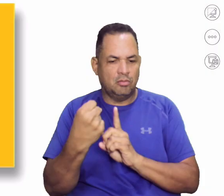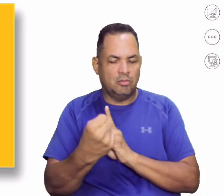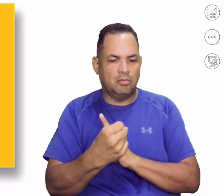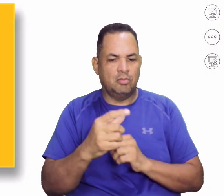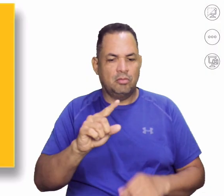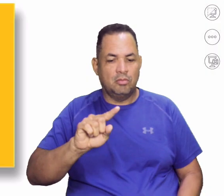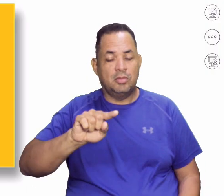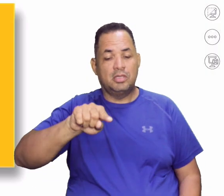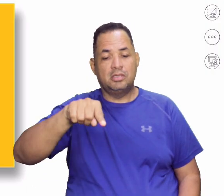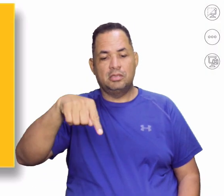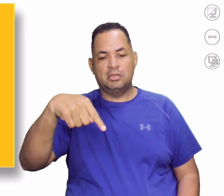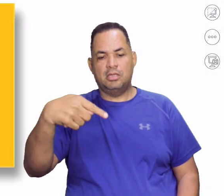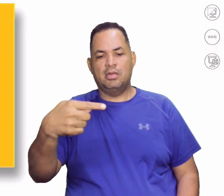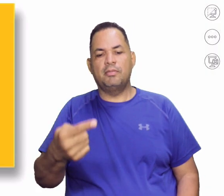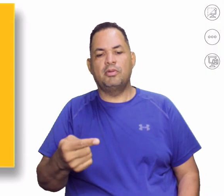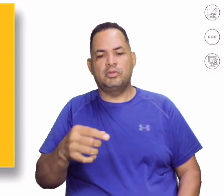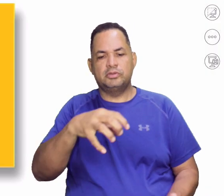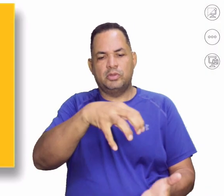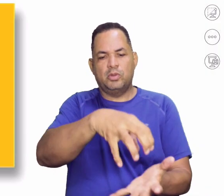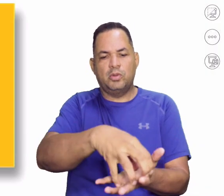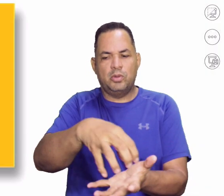e sociais no